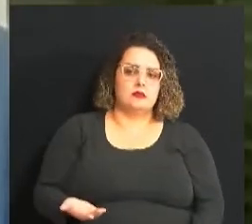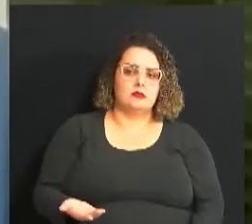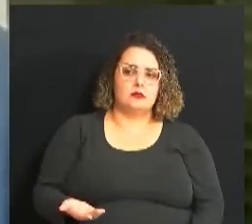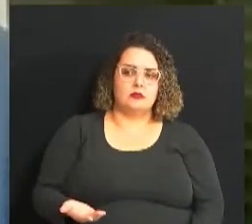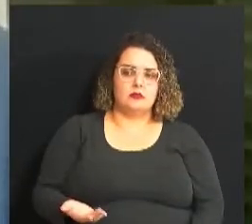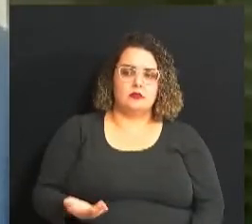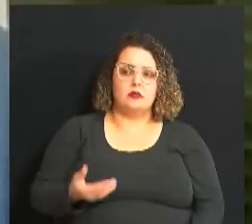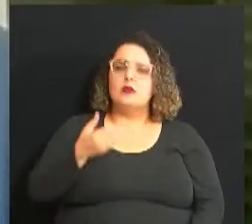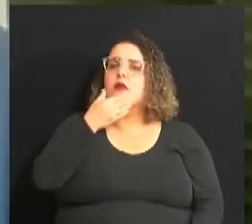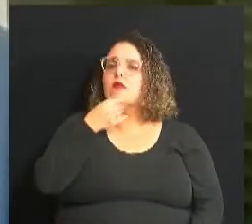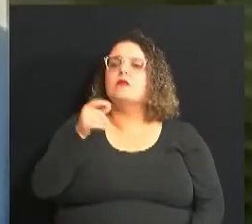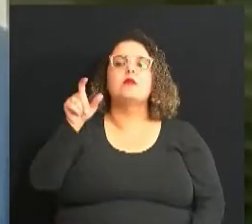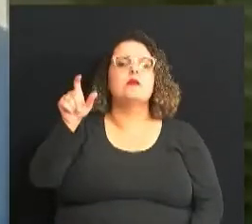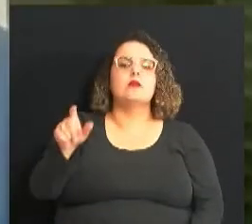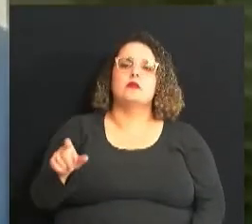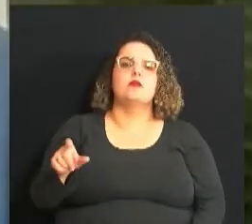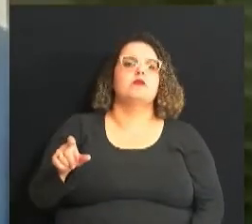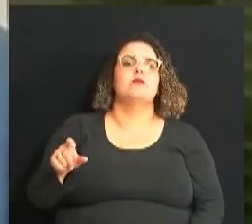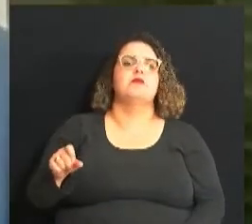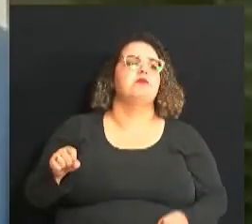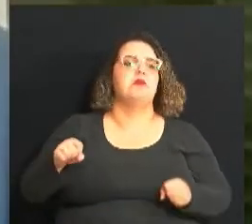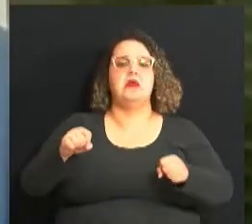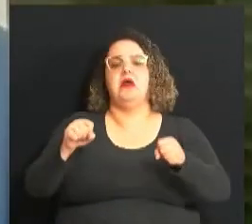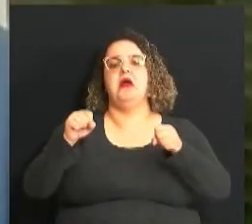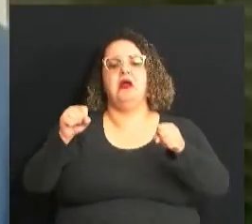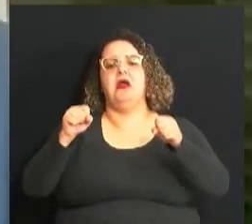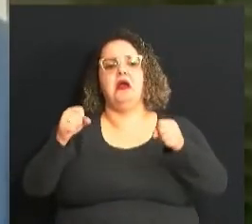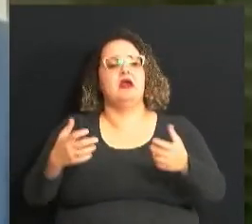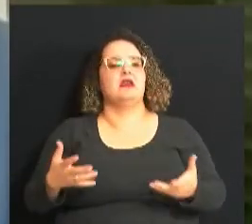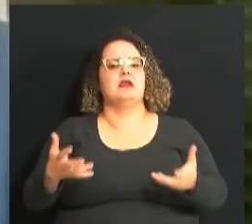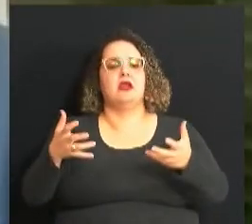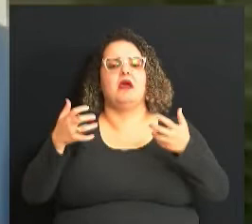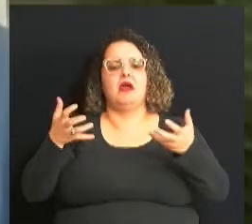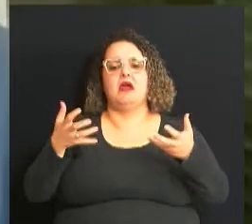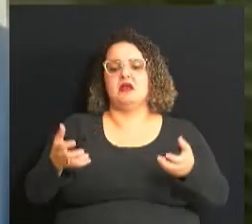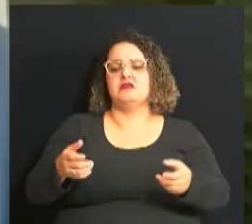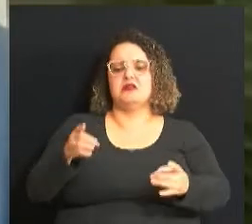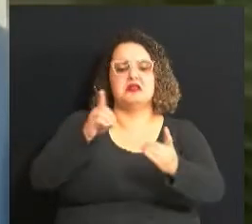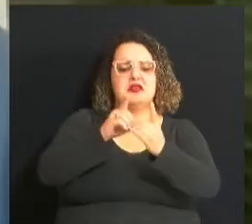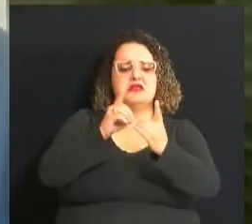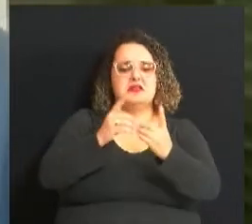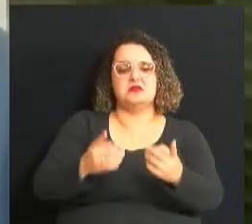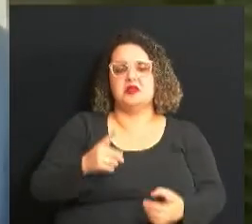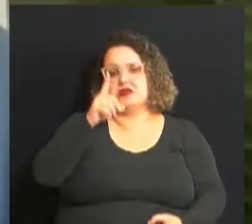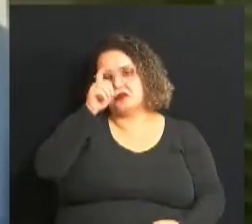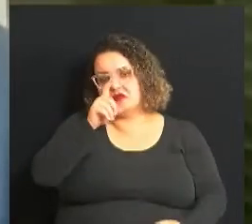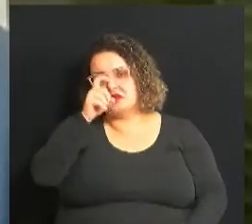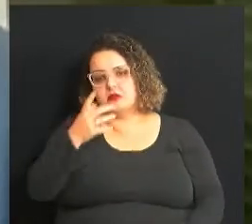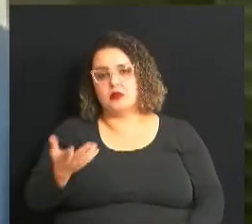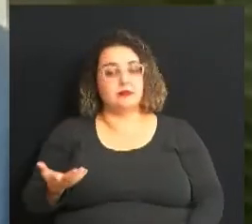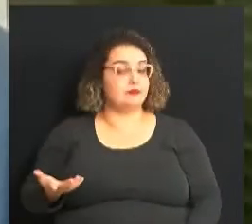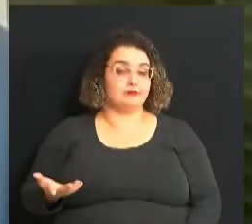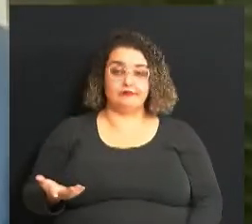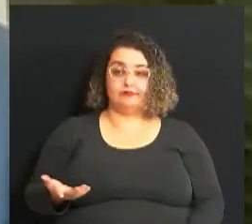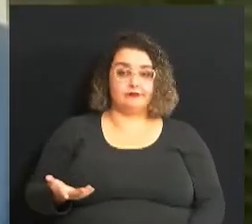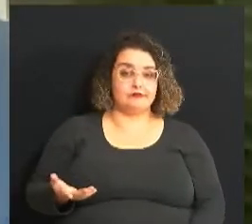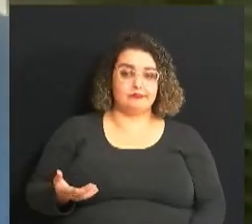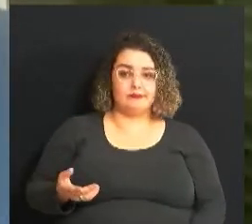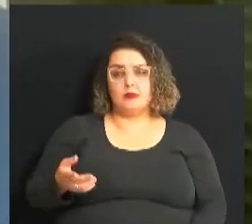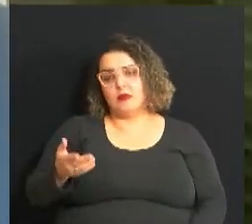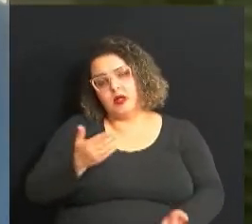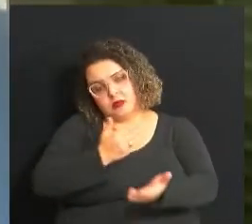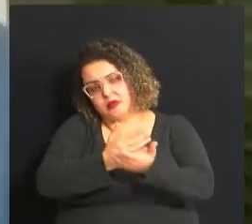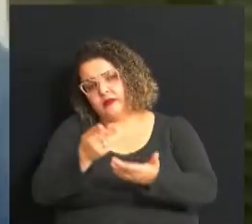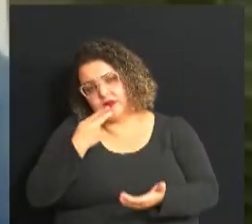indivíduo reivindicador de atendimento. Pelo fato que eu disse no início que o homem ele não vai ao médico, aquela questão